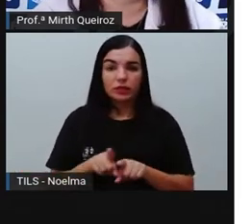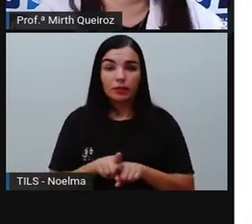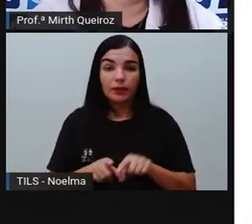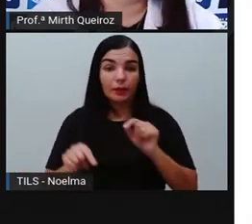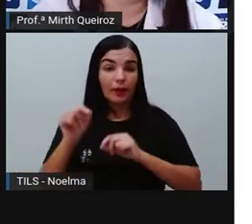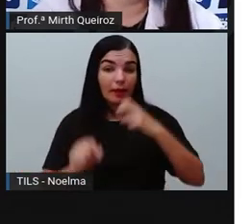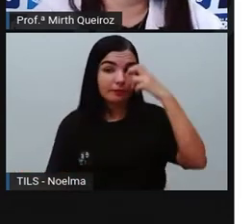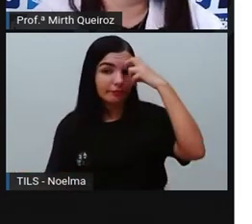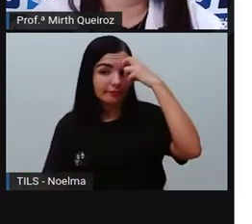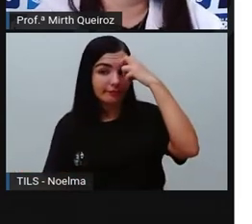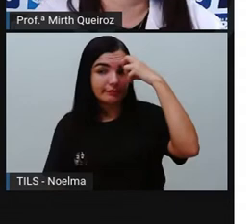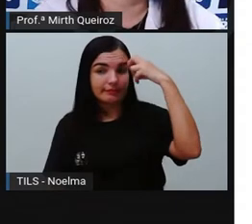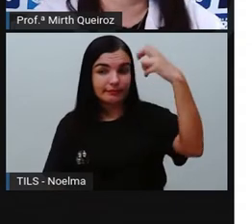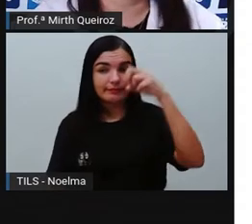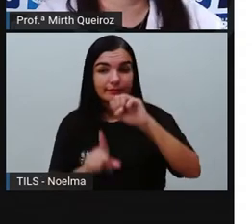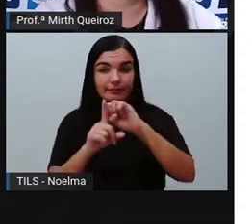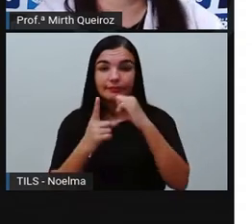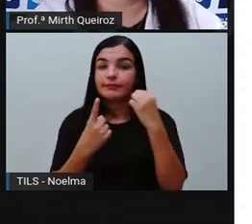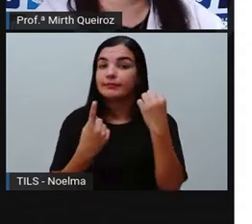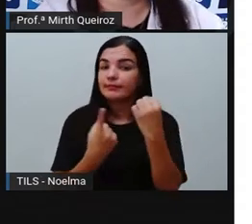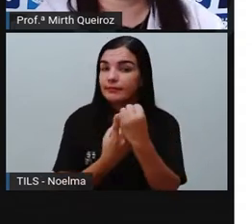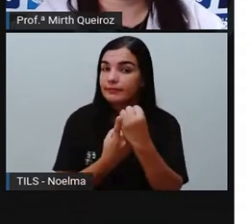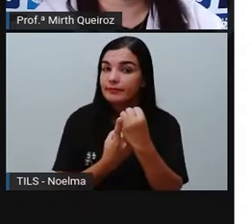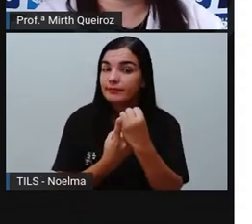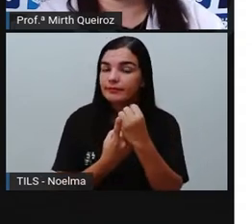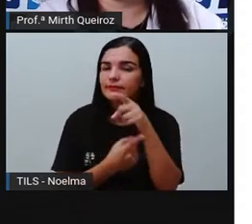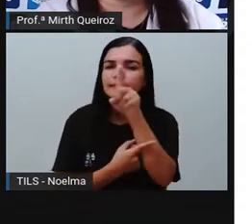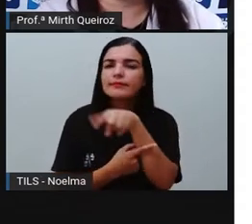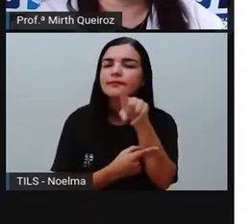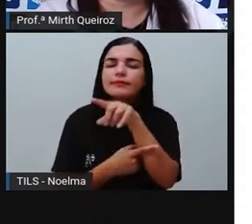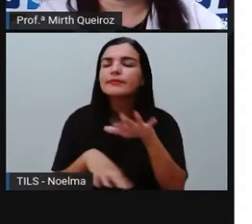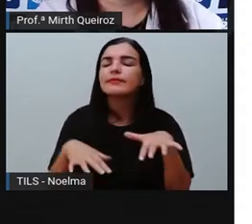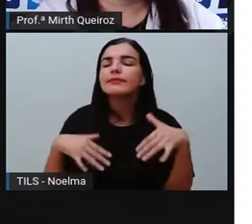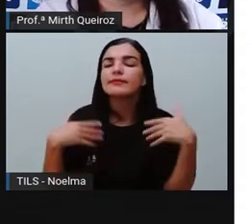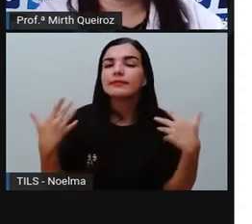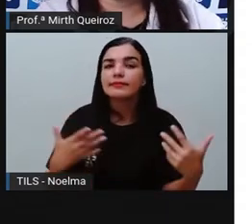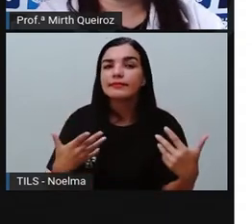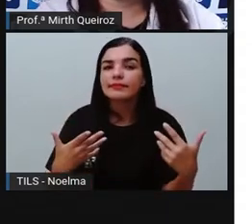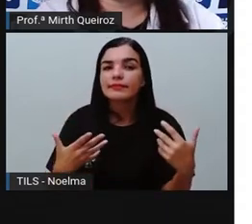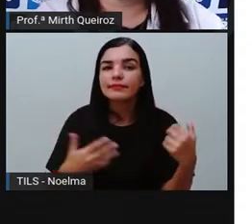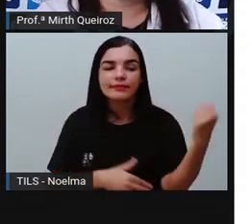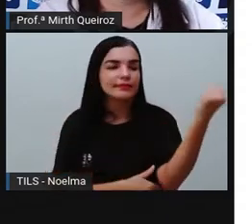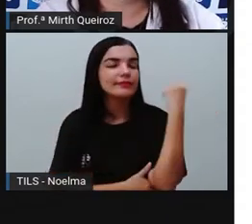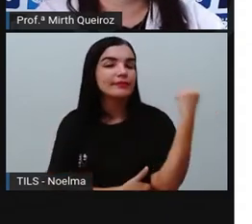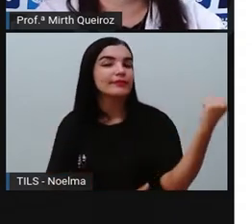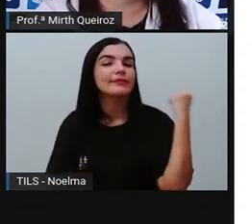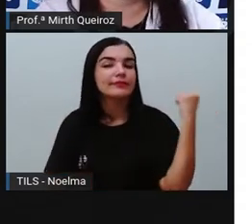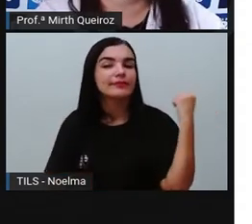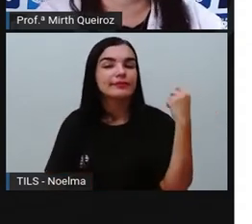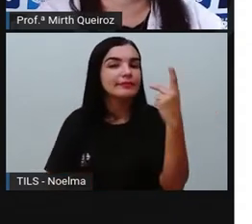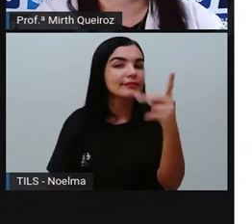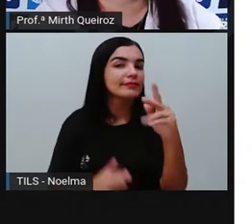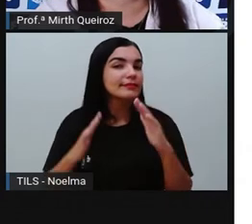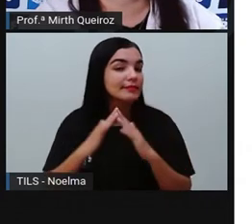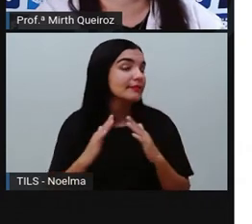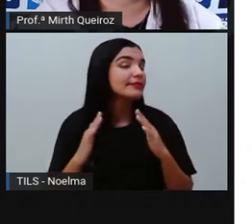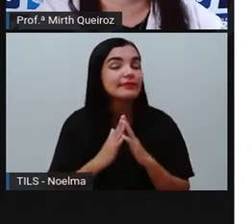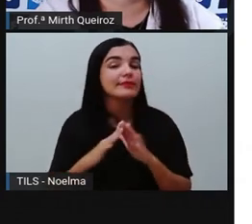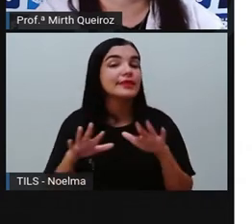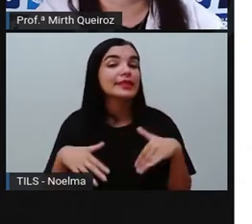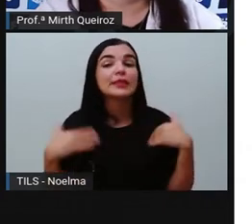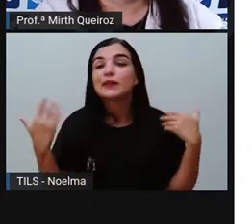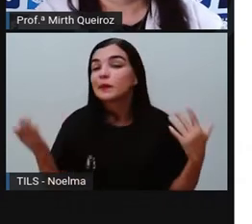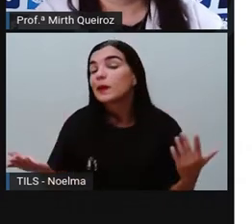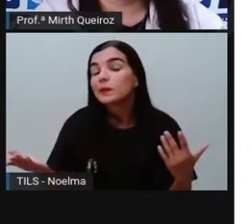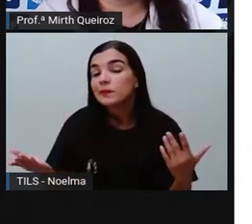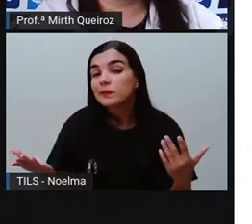de atividade física você tem desenvolvido aí na sua casa? Que tipo de atividade pode ser feito aí dentro da sua